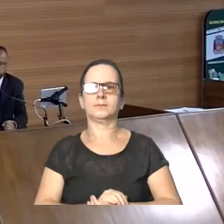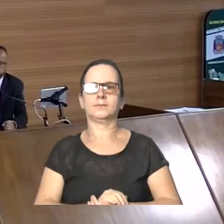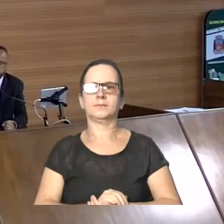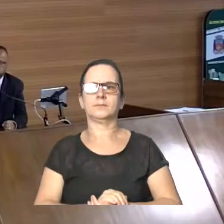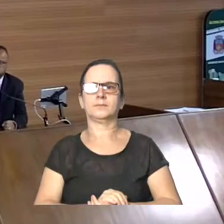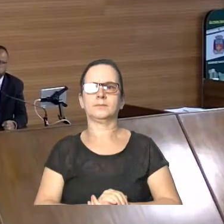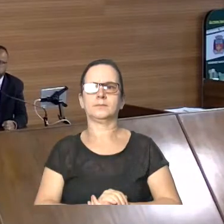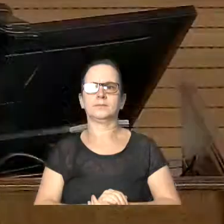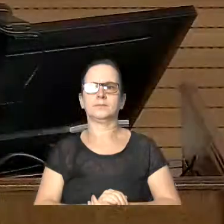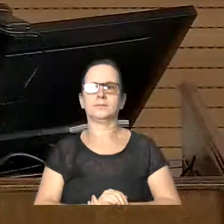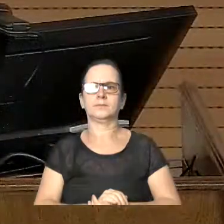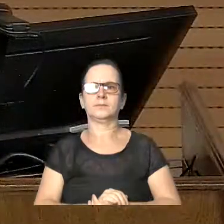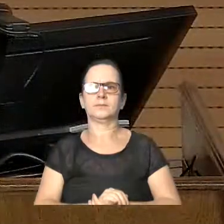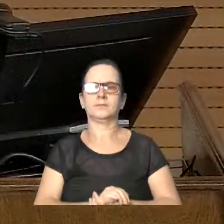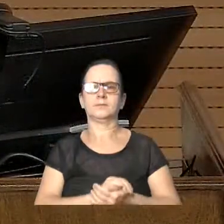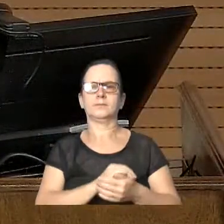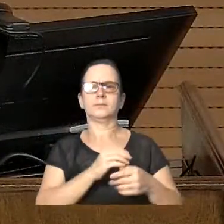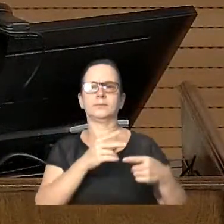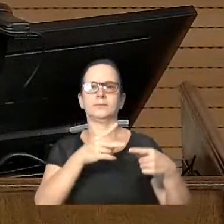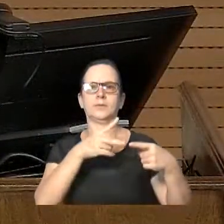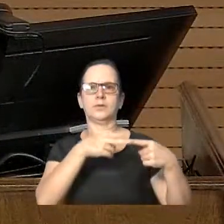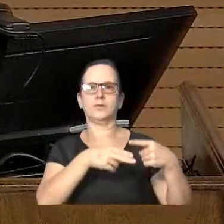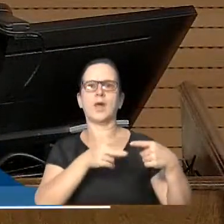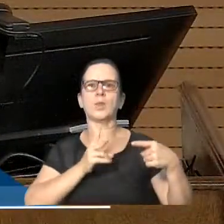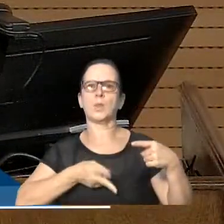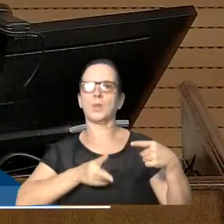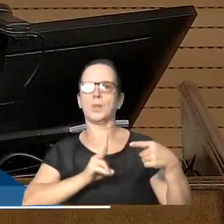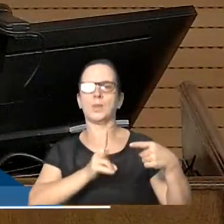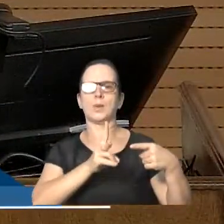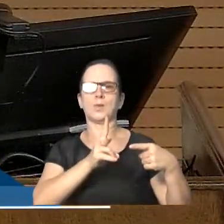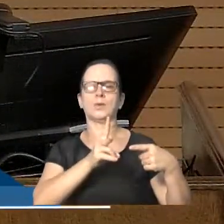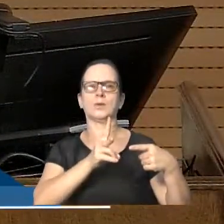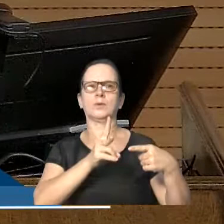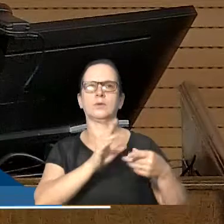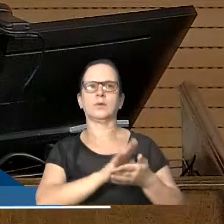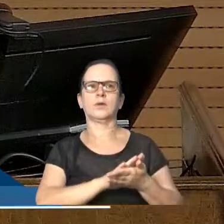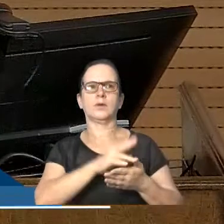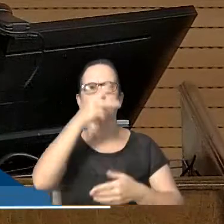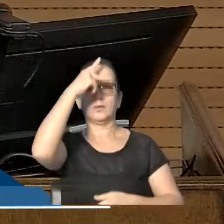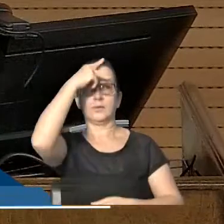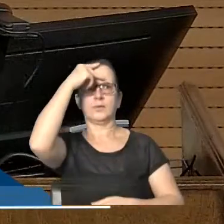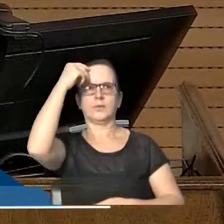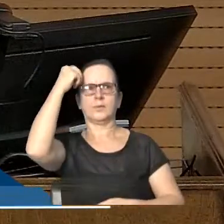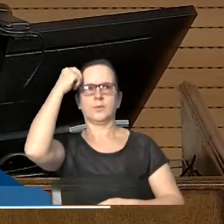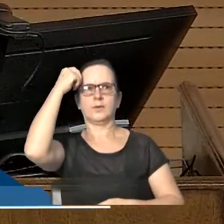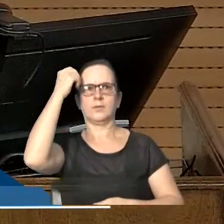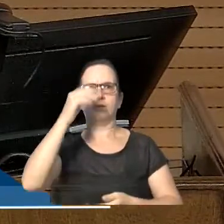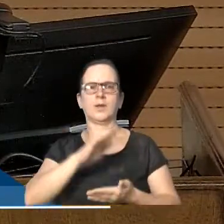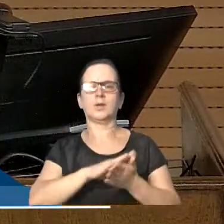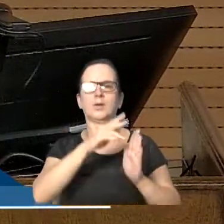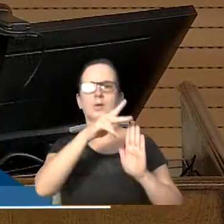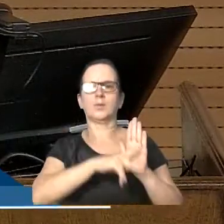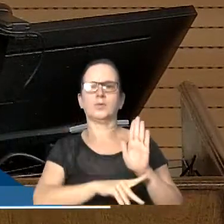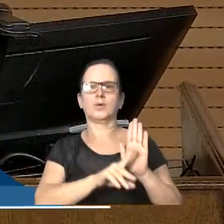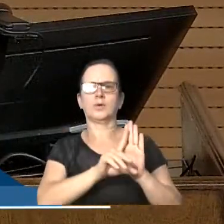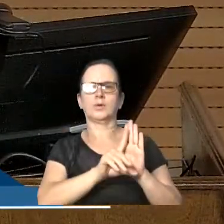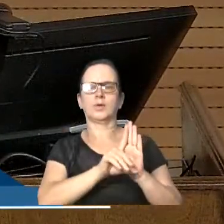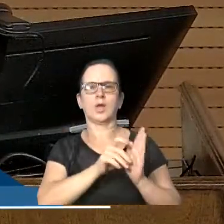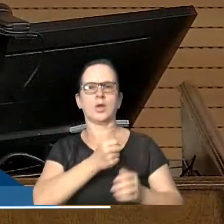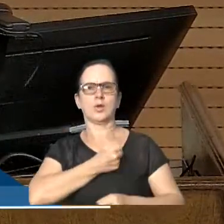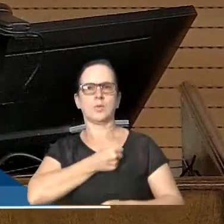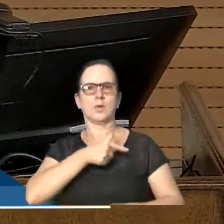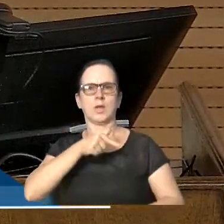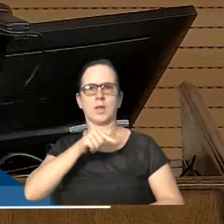Está, portanto, mantido o veto parcial aposto pelo prefeito ao projeto de lei número